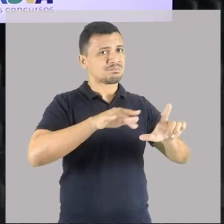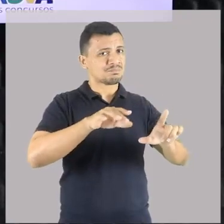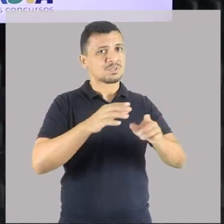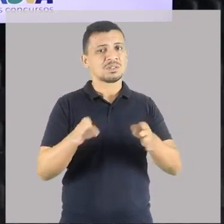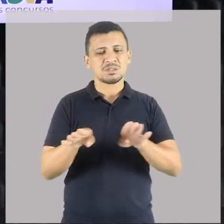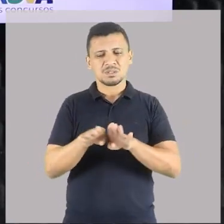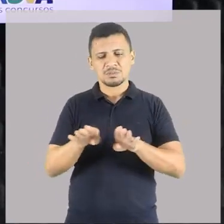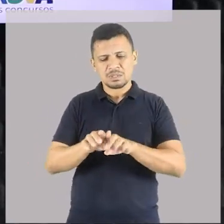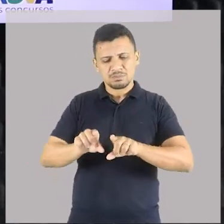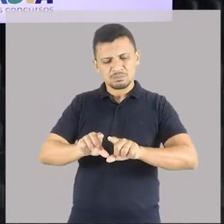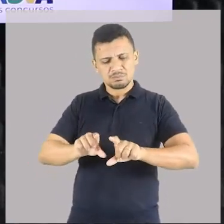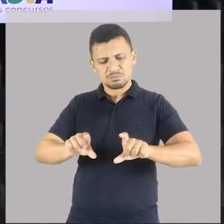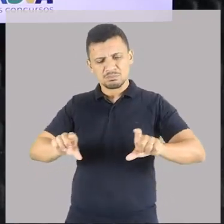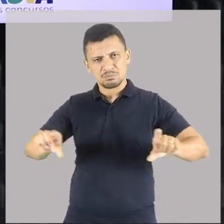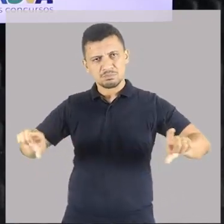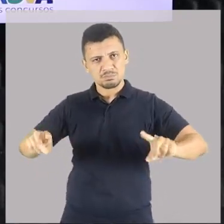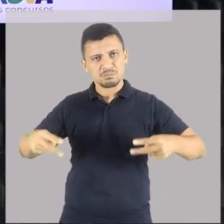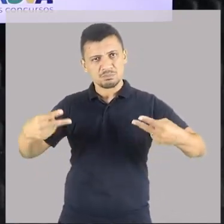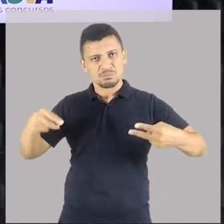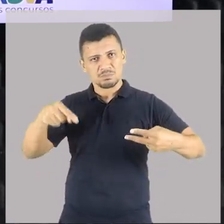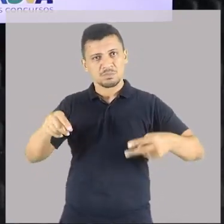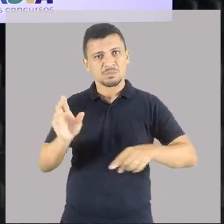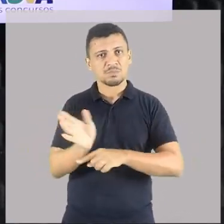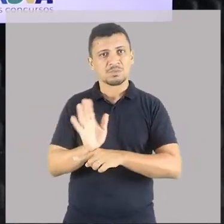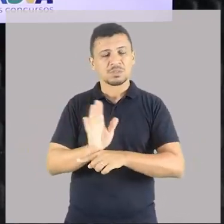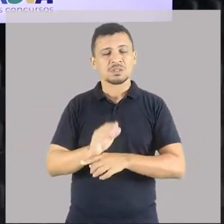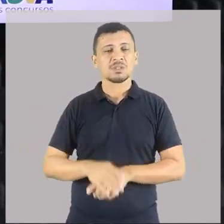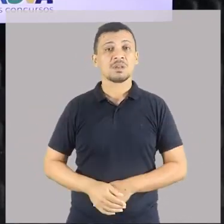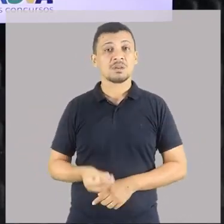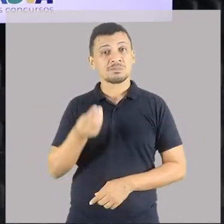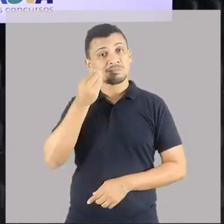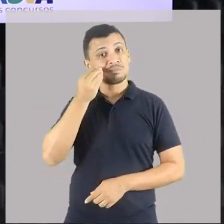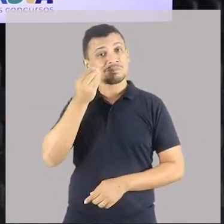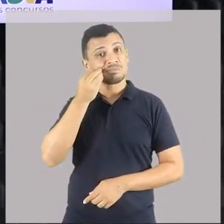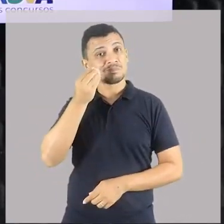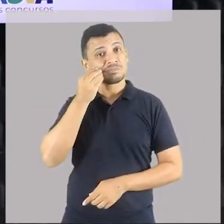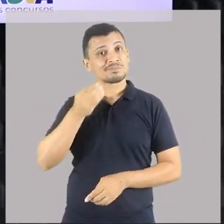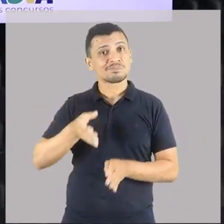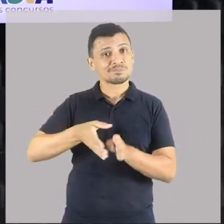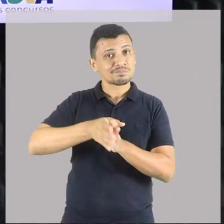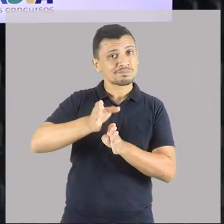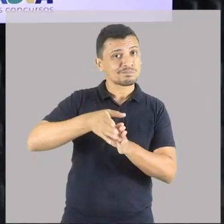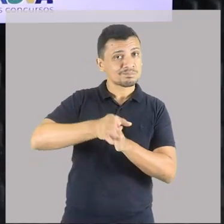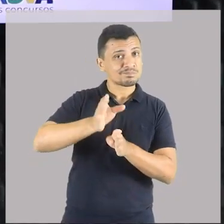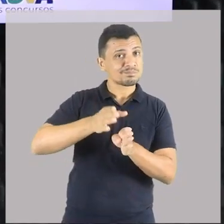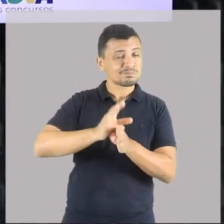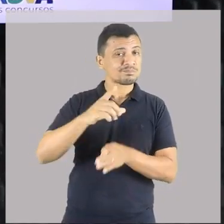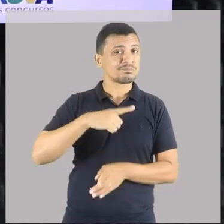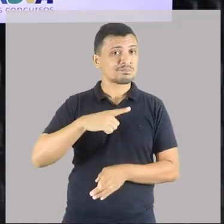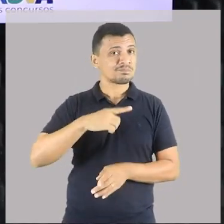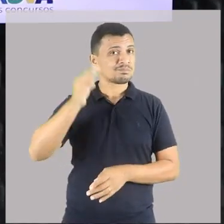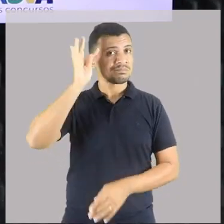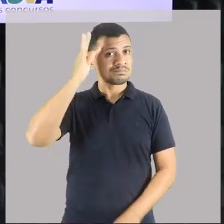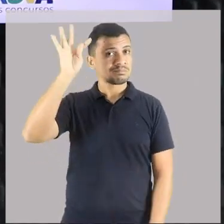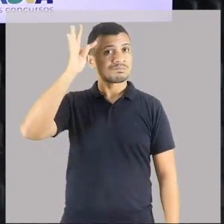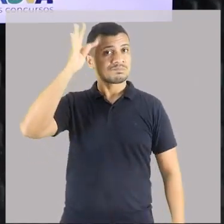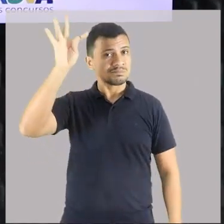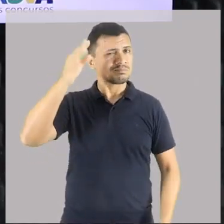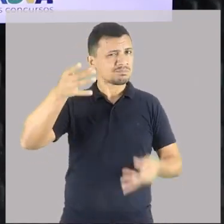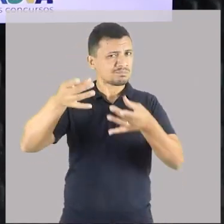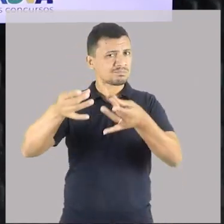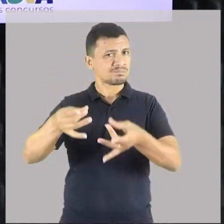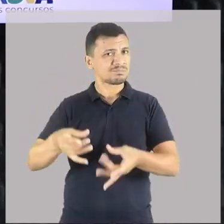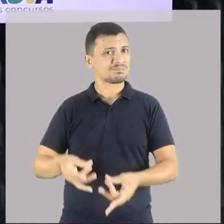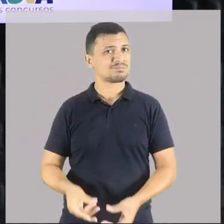descrição do link desse vídeo, certo? E verifiquem as orientações que são dadas em termos teóricos, com mais